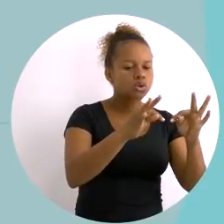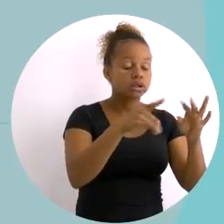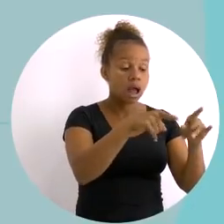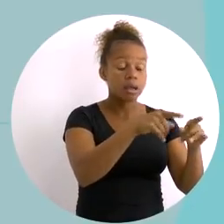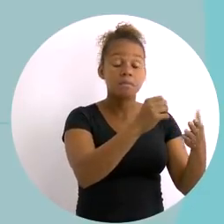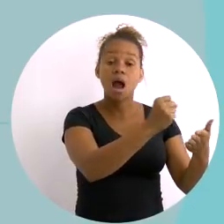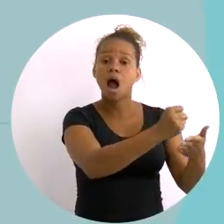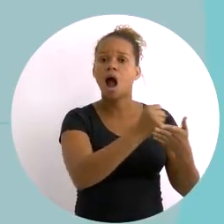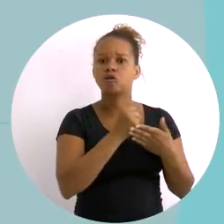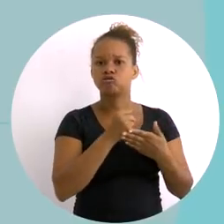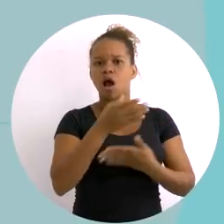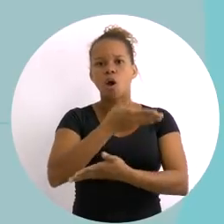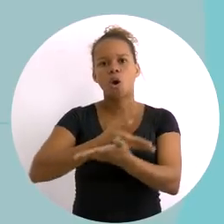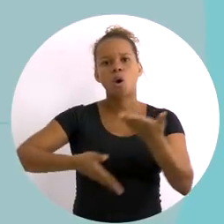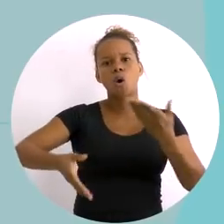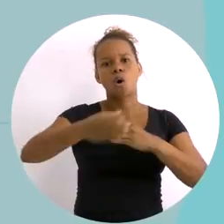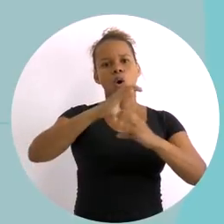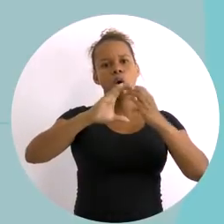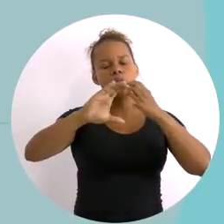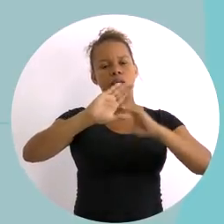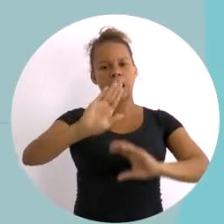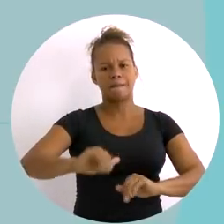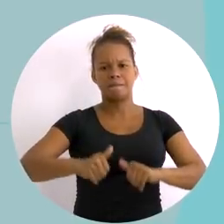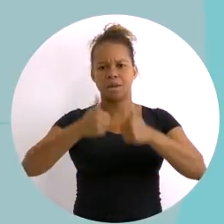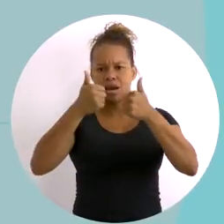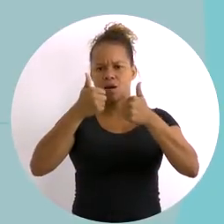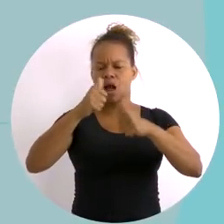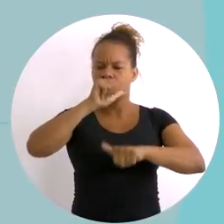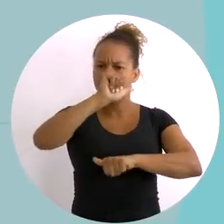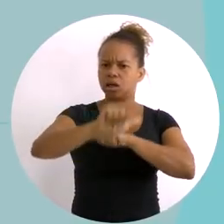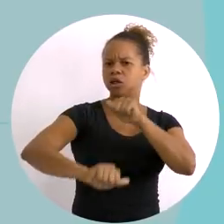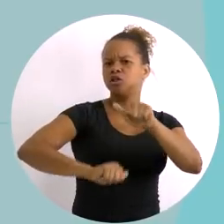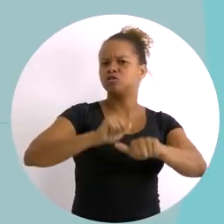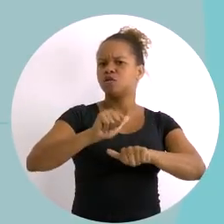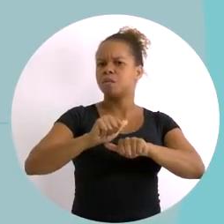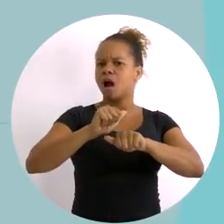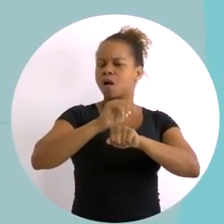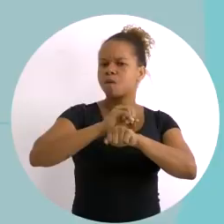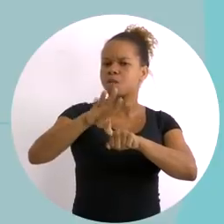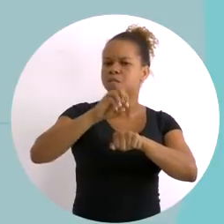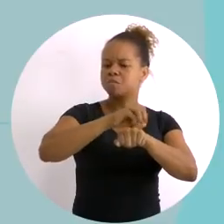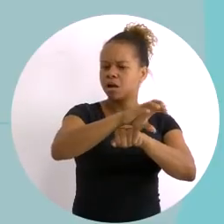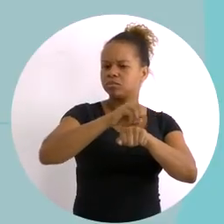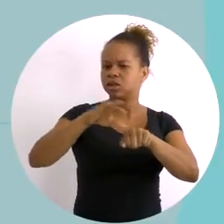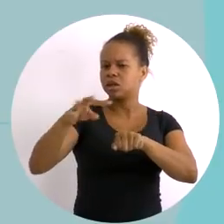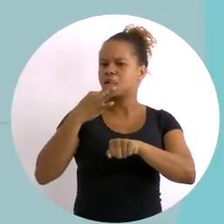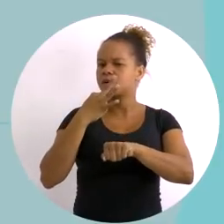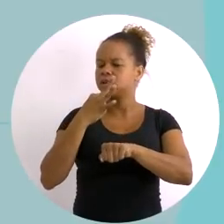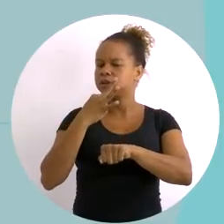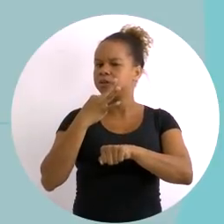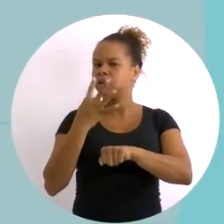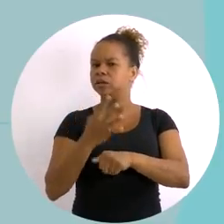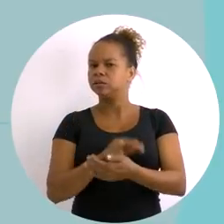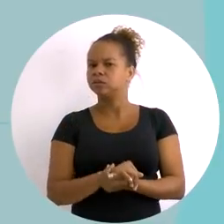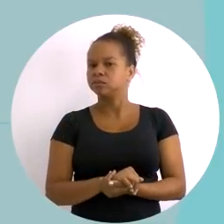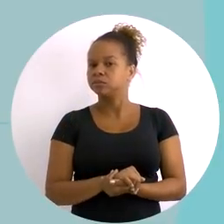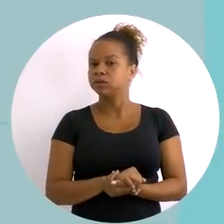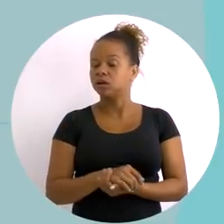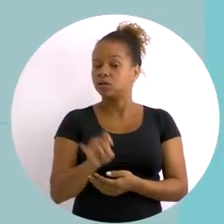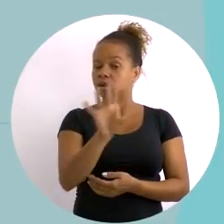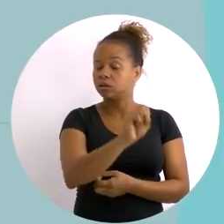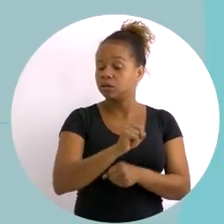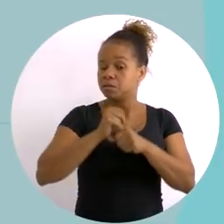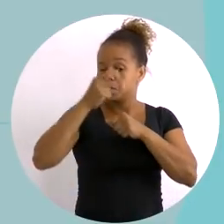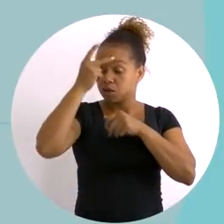para nos ajudar a se comunicar cada vez melhor, a transformar, a compartilhar conhecimento a uma quantidade de pessoas cada